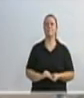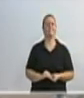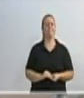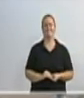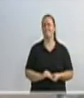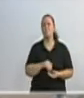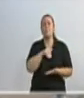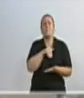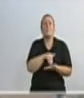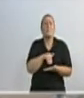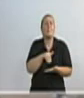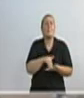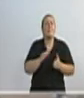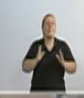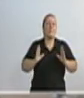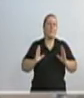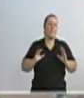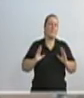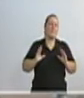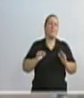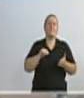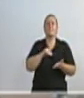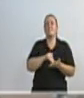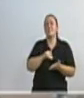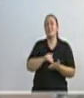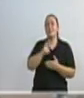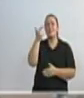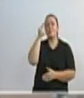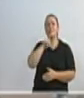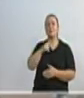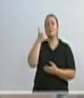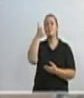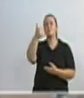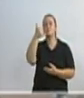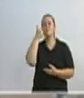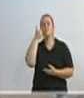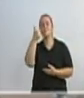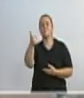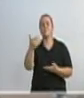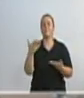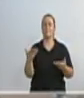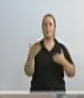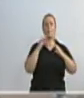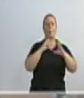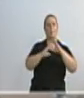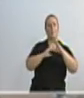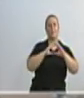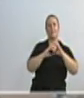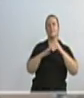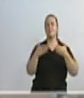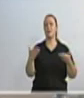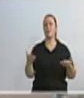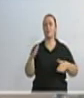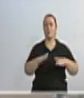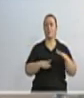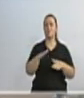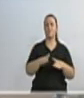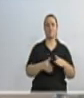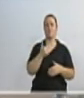de conforto para a nossa sociedade, que é poder se comunicar num desespero, numa hora que mais necessita e às vezes não consegue.